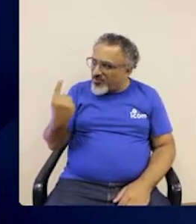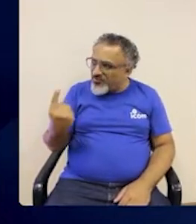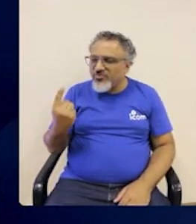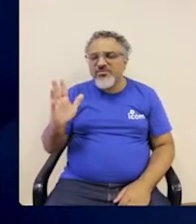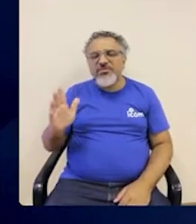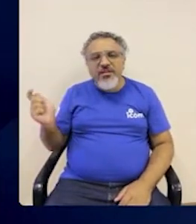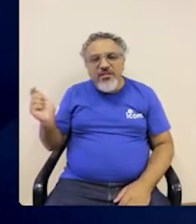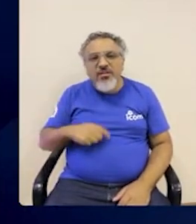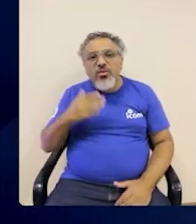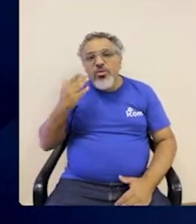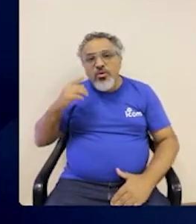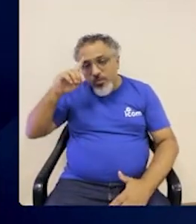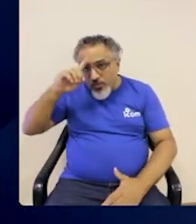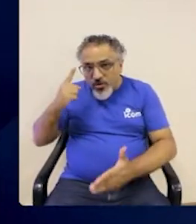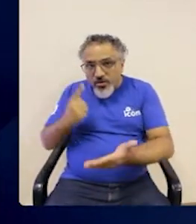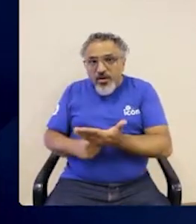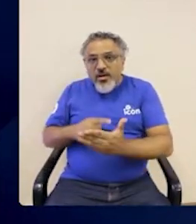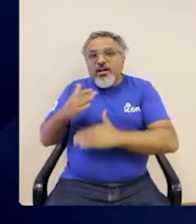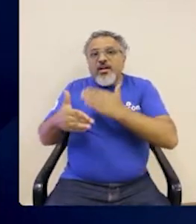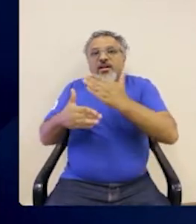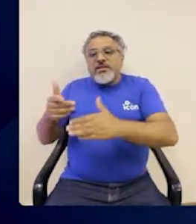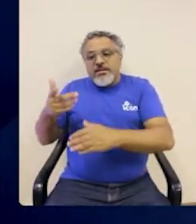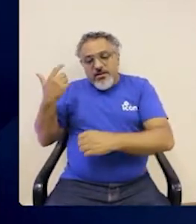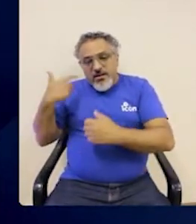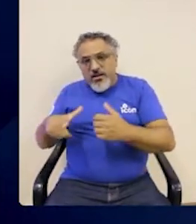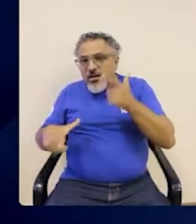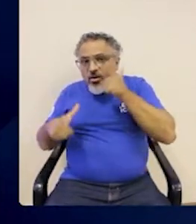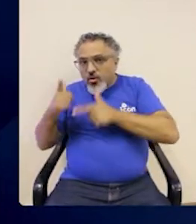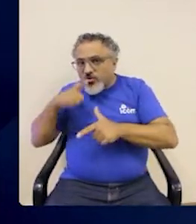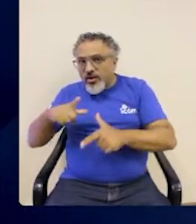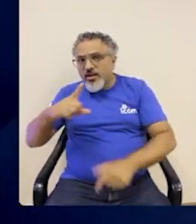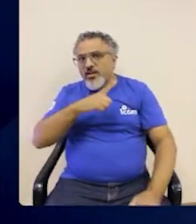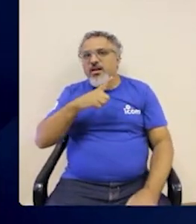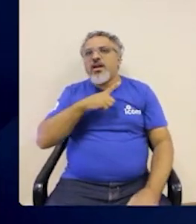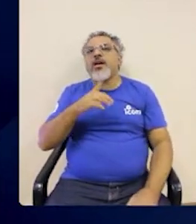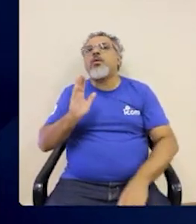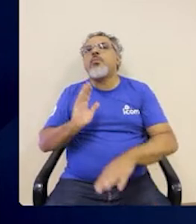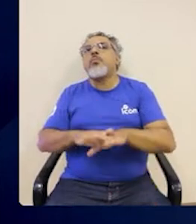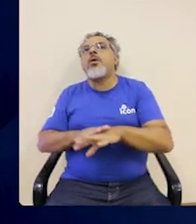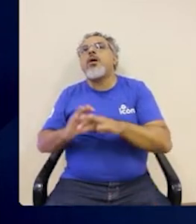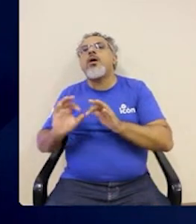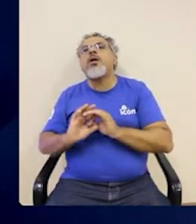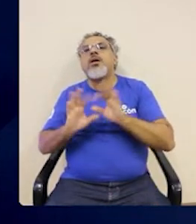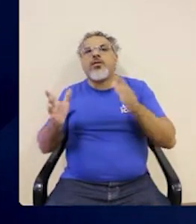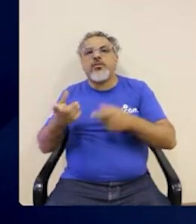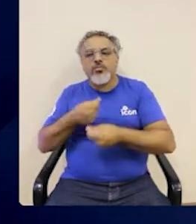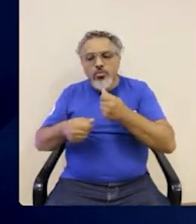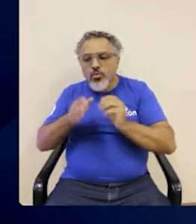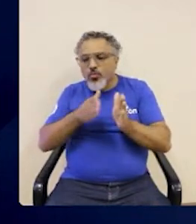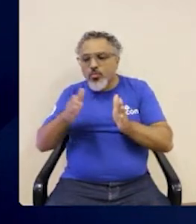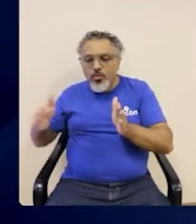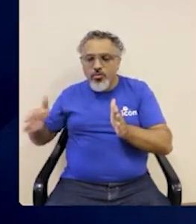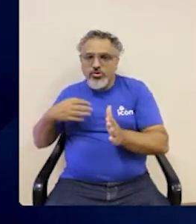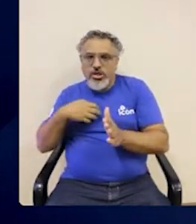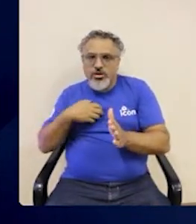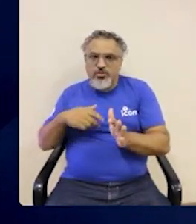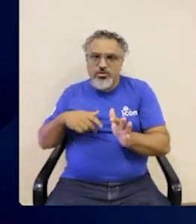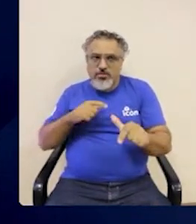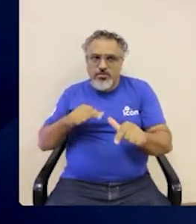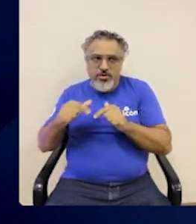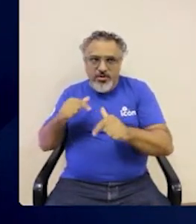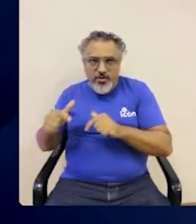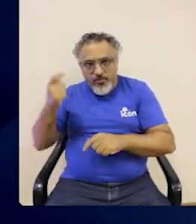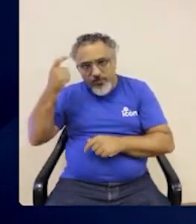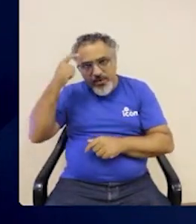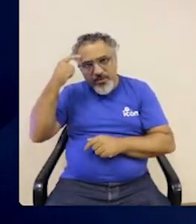né, e decisões fisioterapêuticas em específico, esse profissional ele consegue ter uma autonomia sobre a gestão do seu processo de trabalho. Então, de pensar